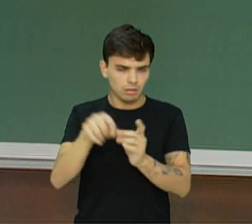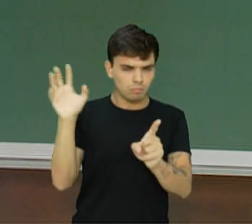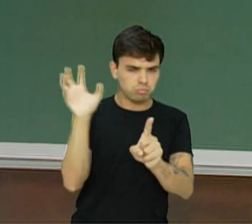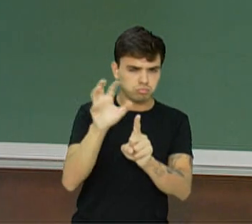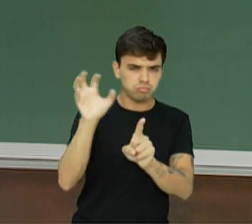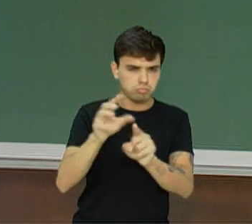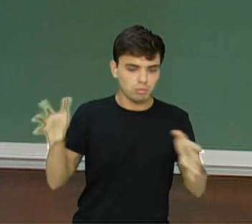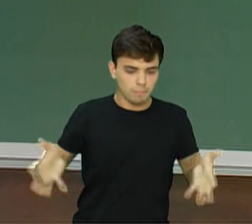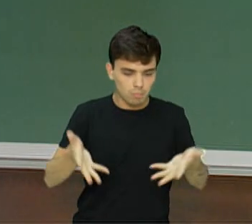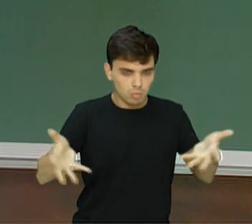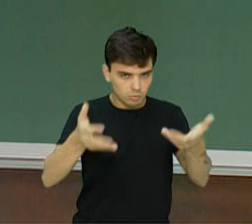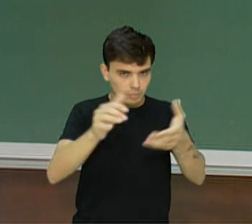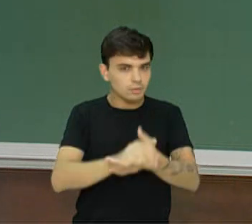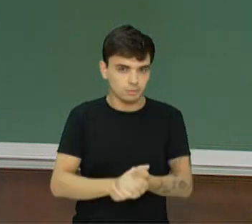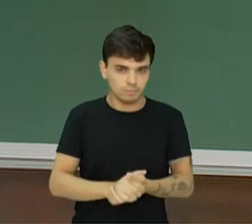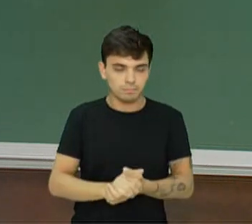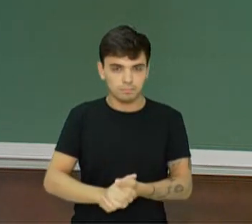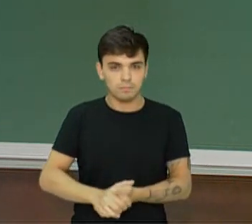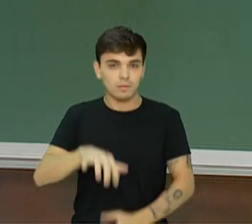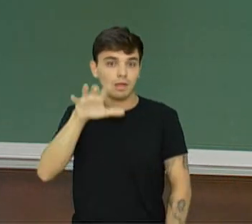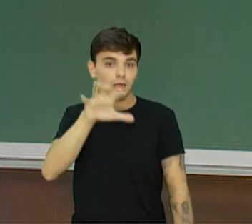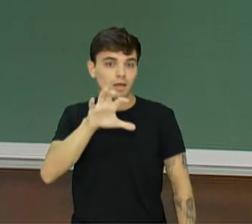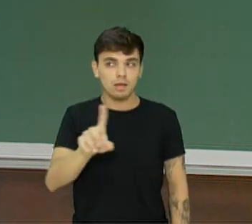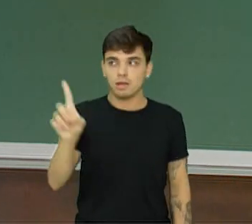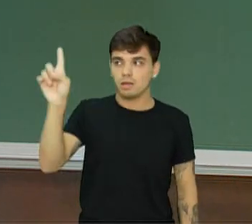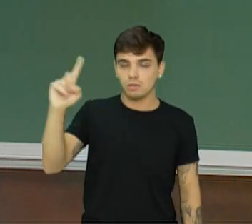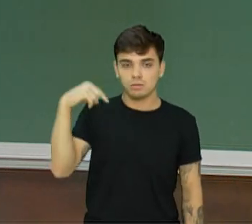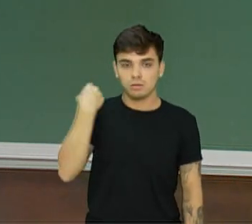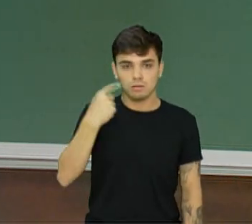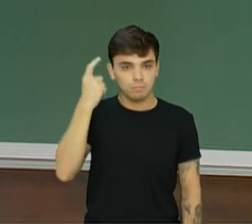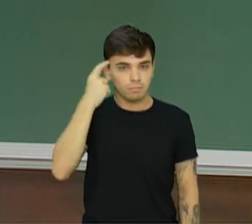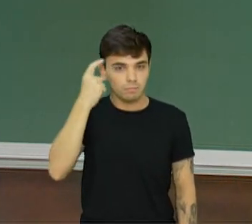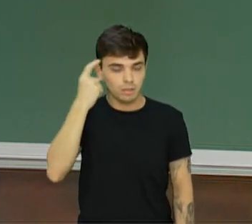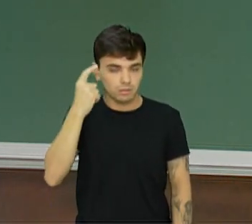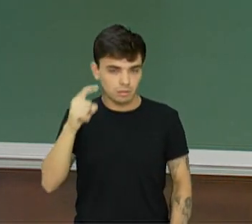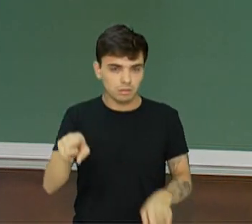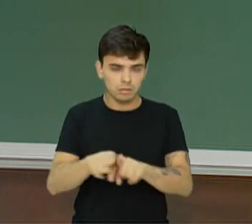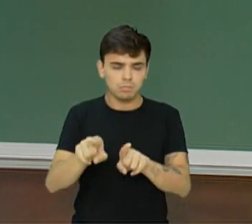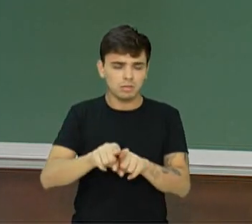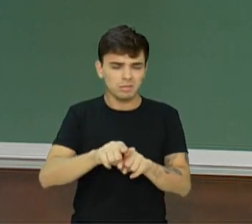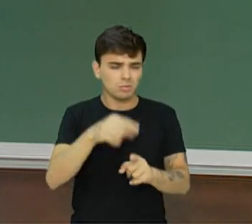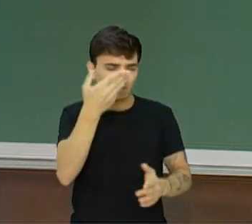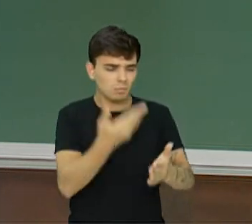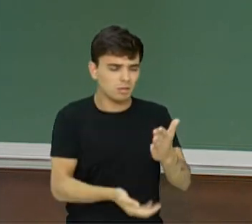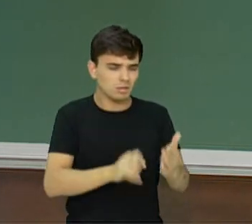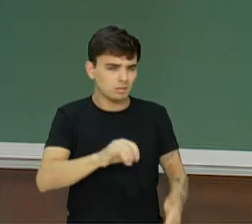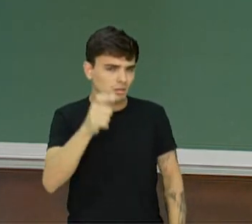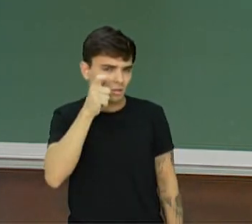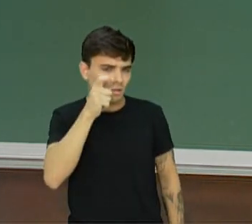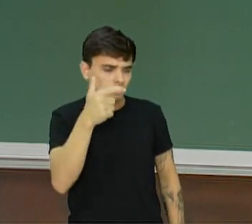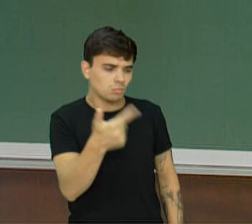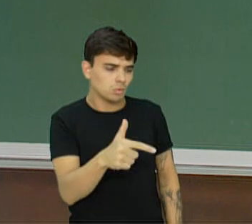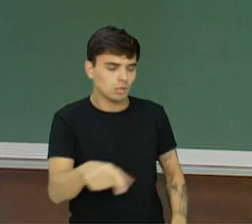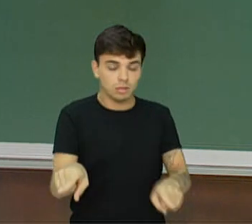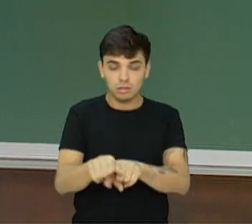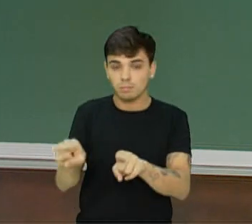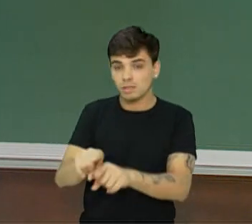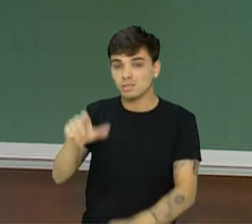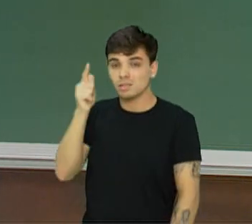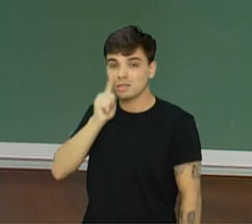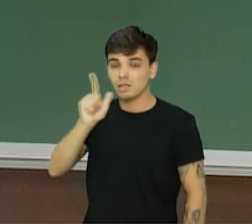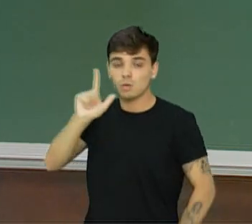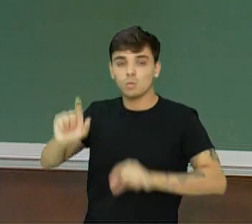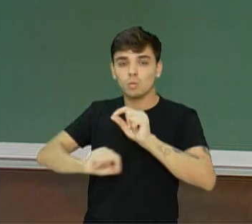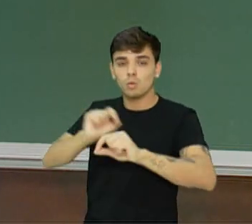motivadora aqui hoje, tá? É sobre isso que a gente vai pensar. O que eu perco me desinteressando da política e o que eu ganho toda vez em que eu